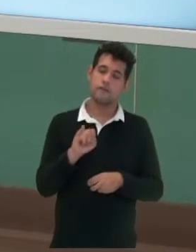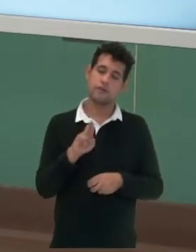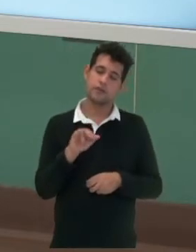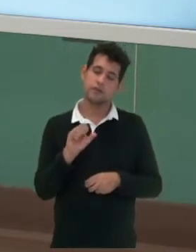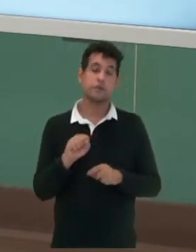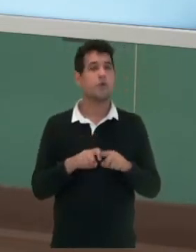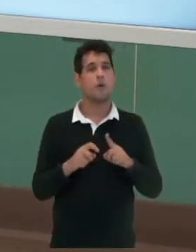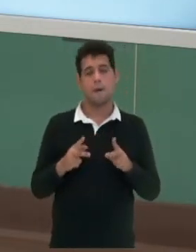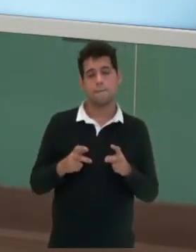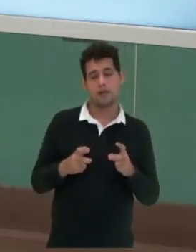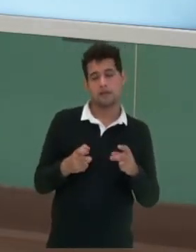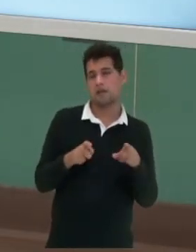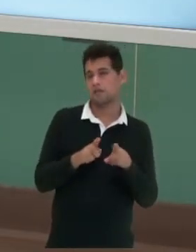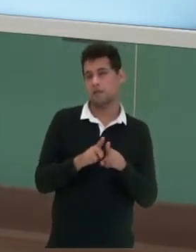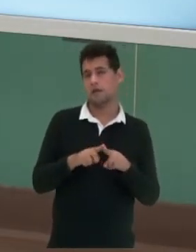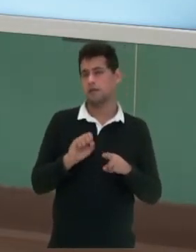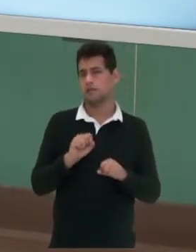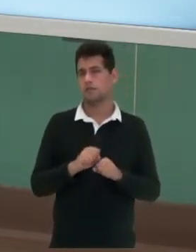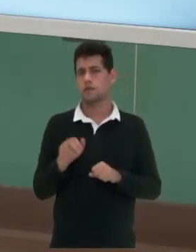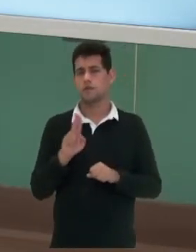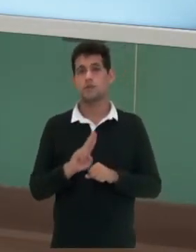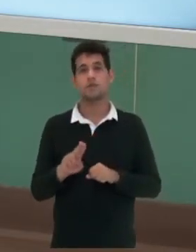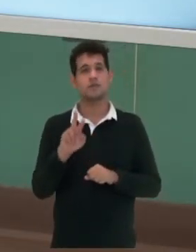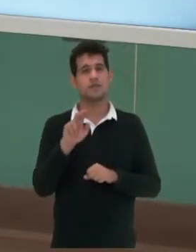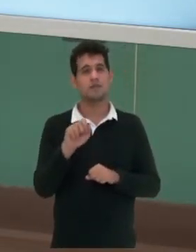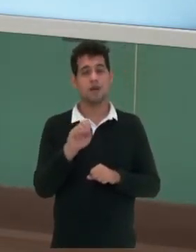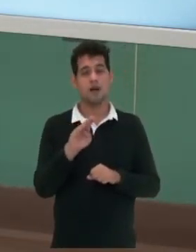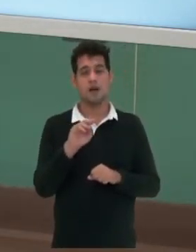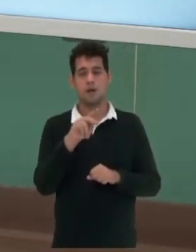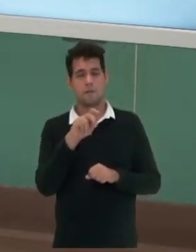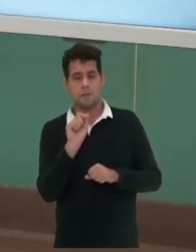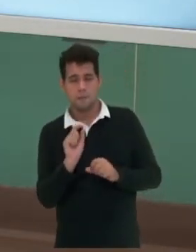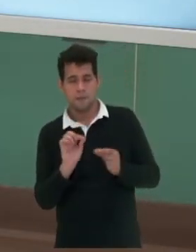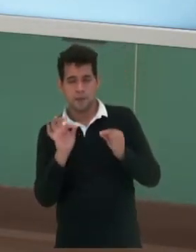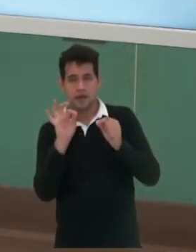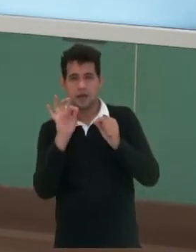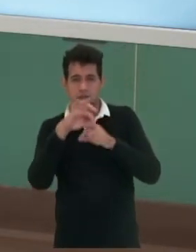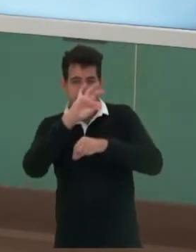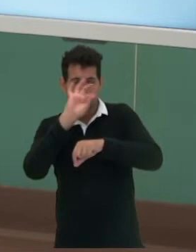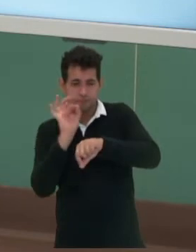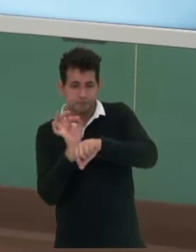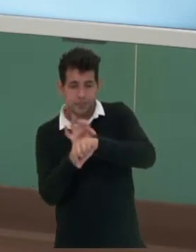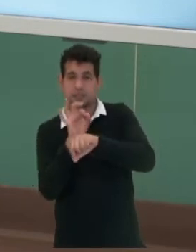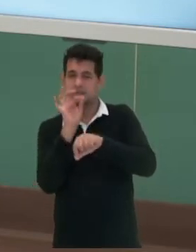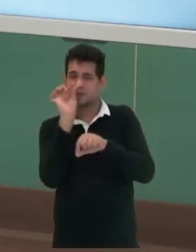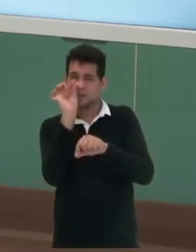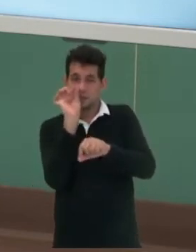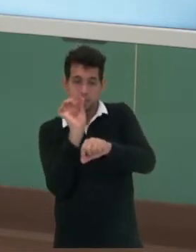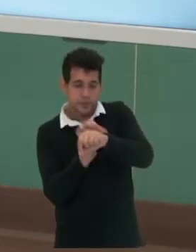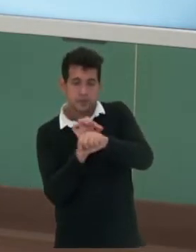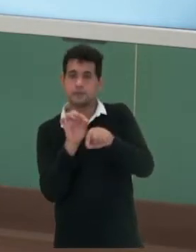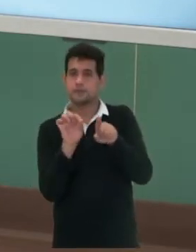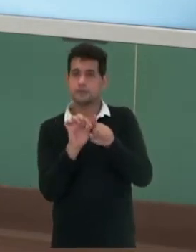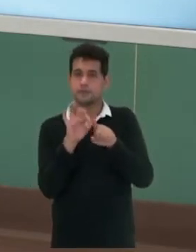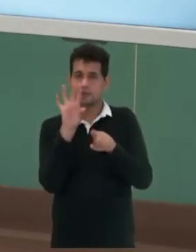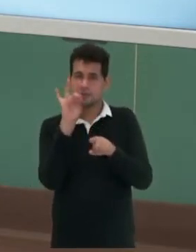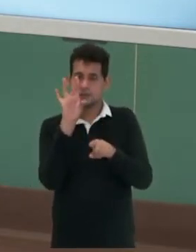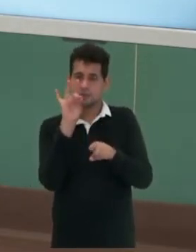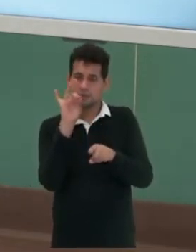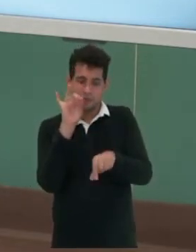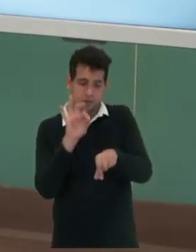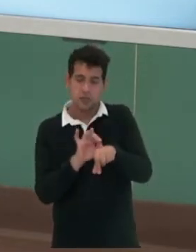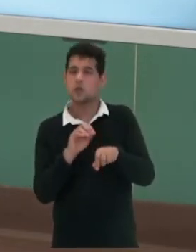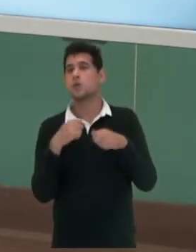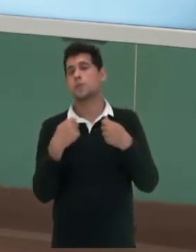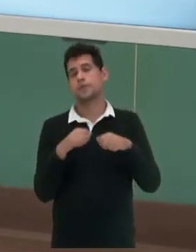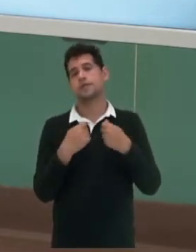sou bactéria tal. Então, eles pegam como se fosse essa plaquinha e eles injetam essa plaquinha, né? Essa unidade que o corpo